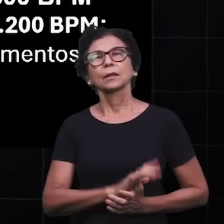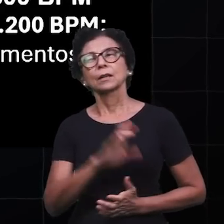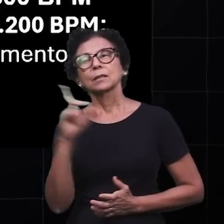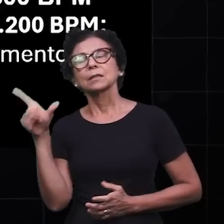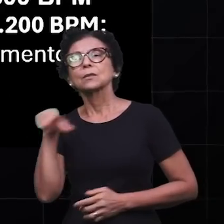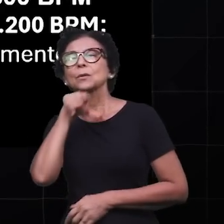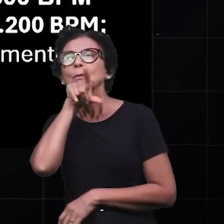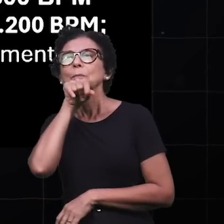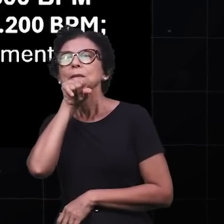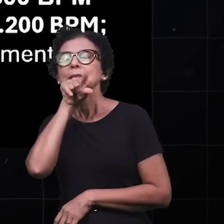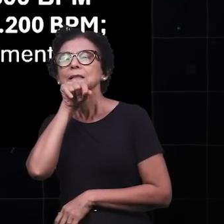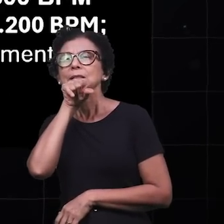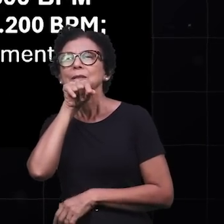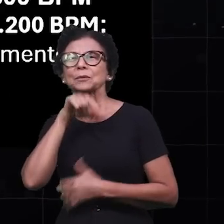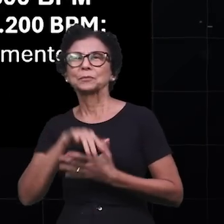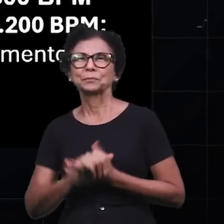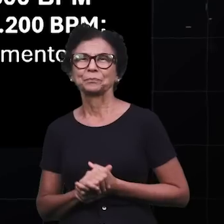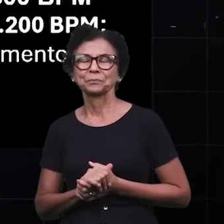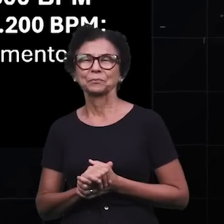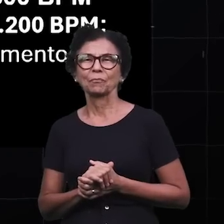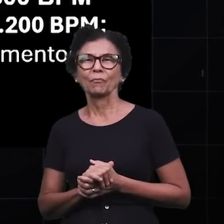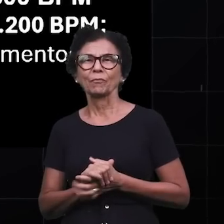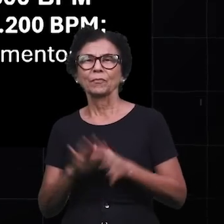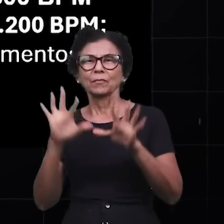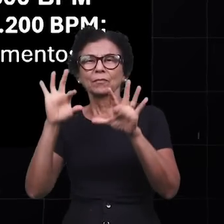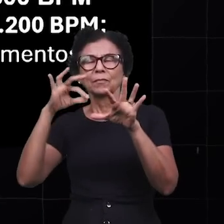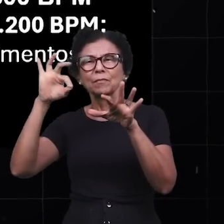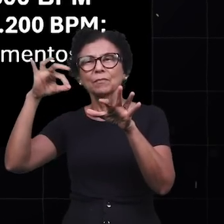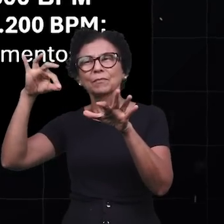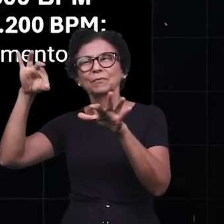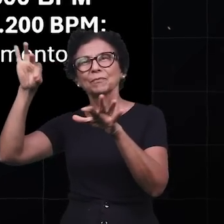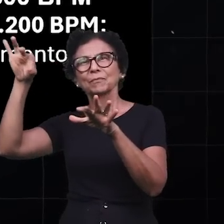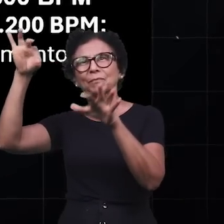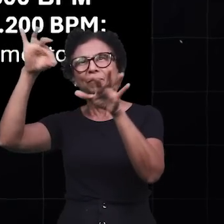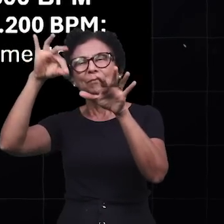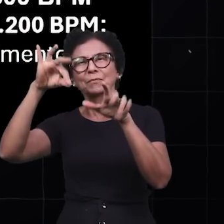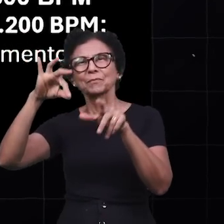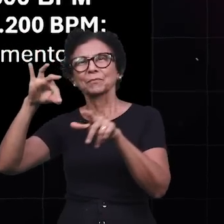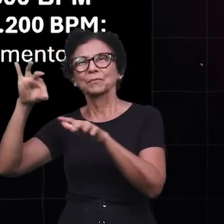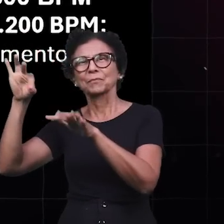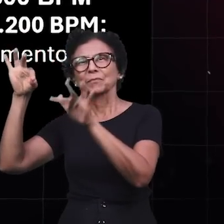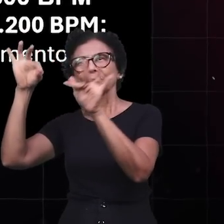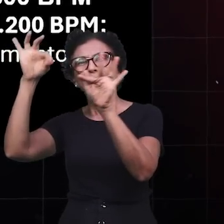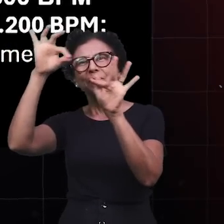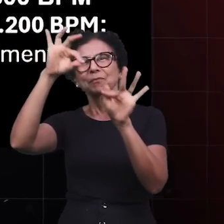né? Aí você pega o beija-flor, que é obra da mão do nosso Deus.